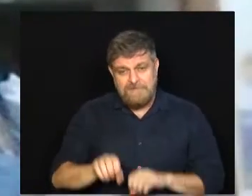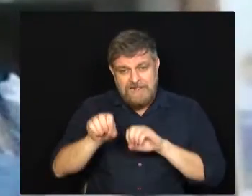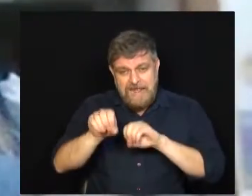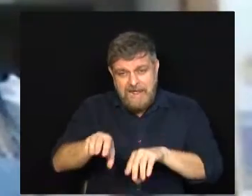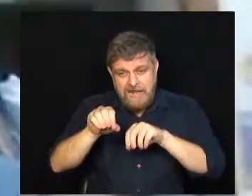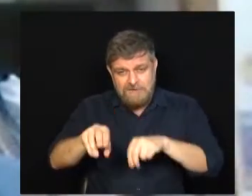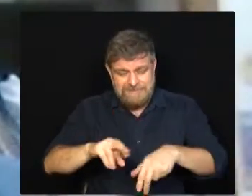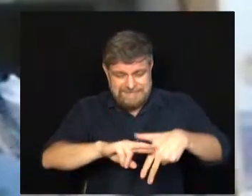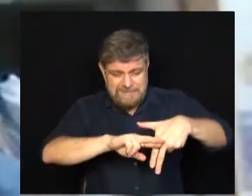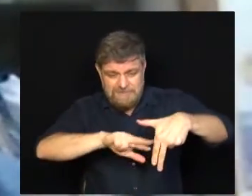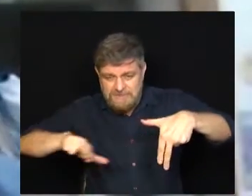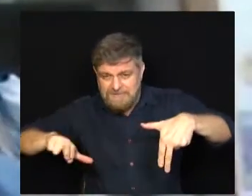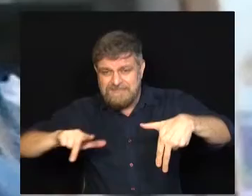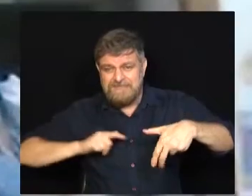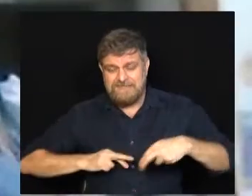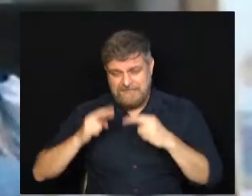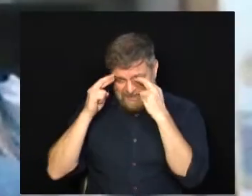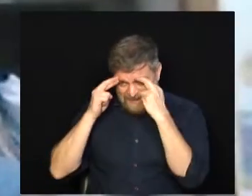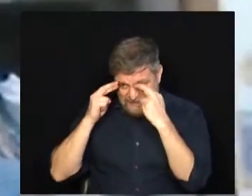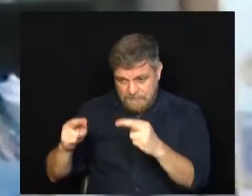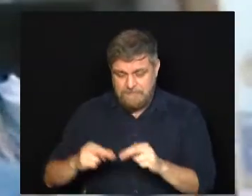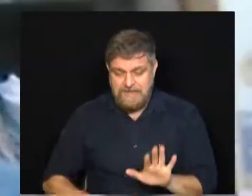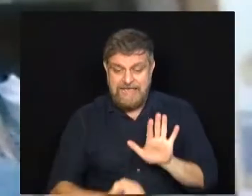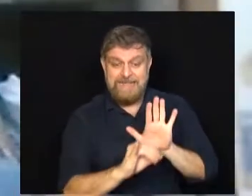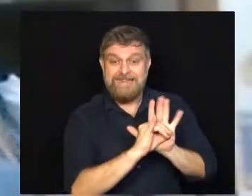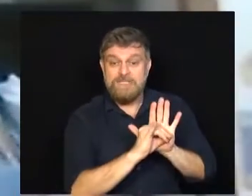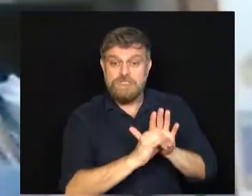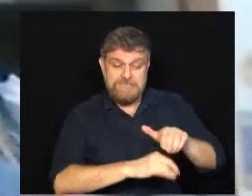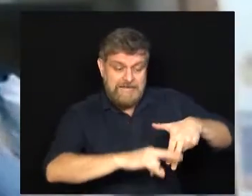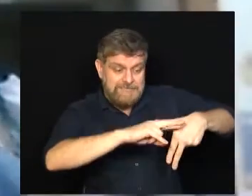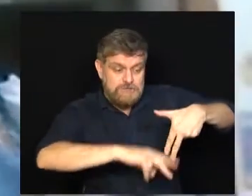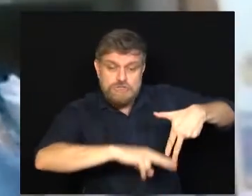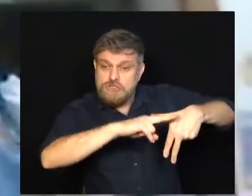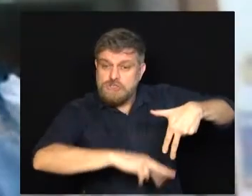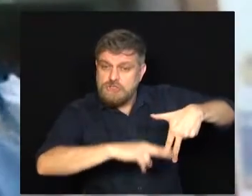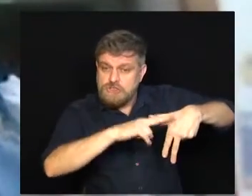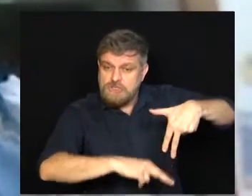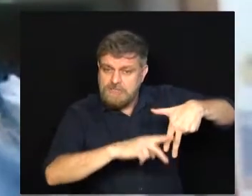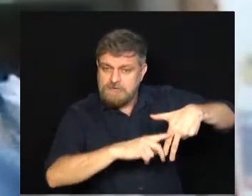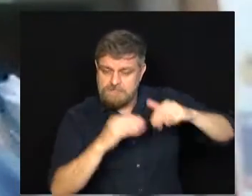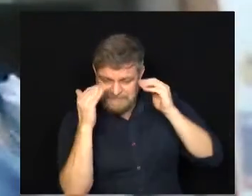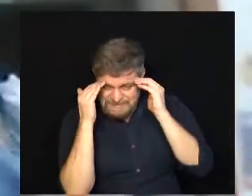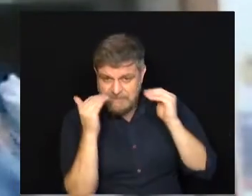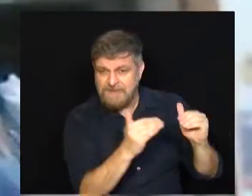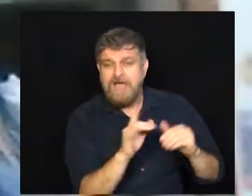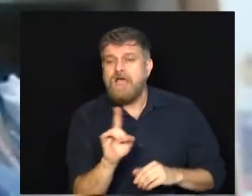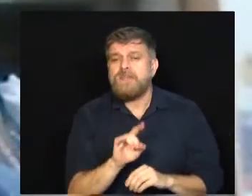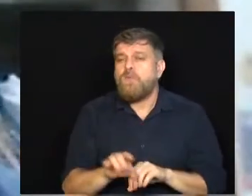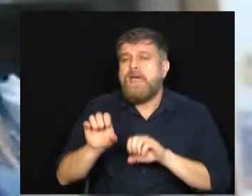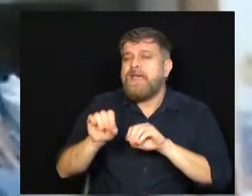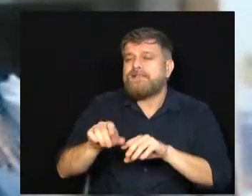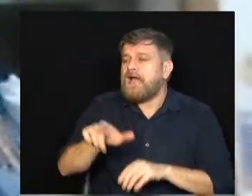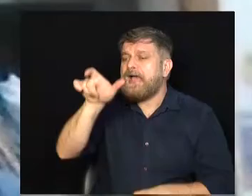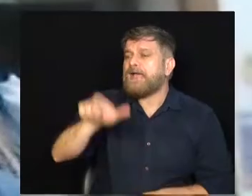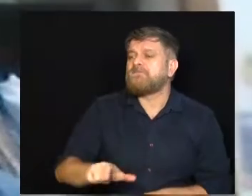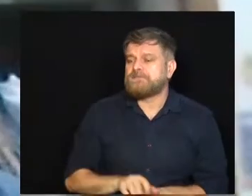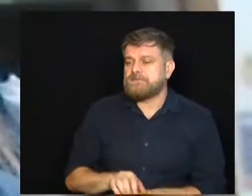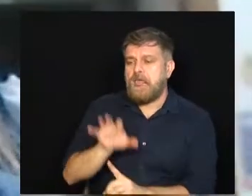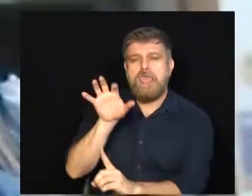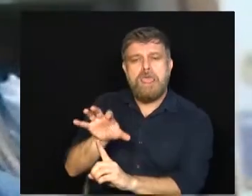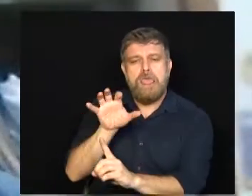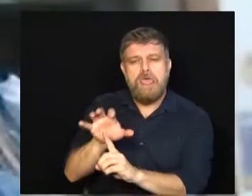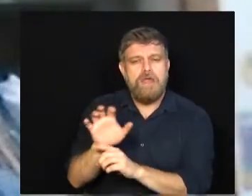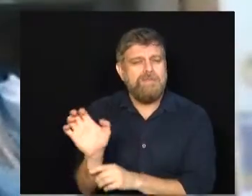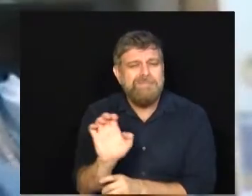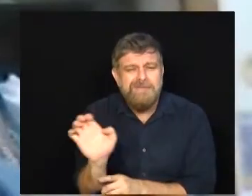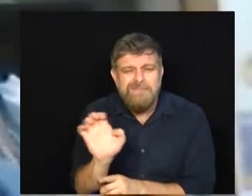diversidade, respeito às identidades de gênero e orientações sexuais, não é ensinar ninguém a ser homossexual, porque isso não